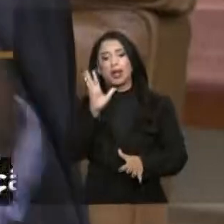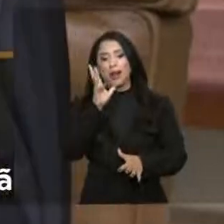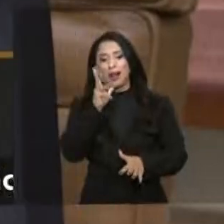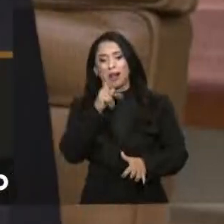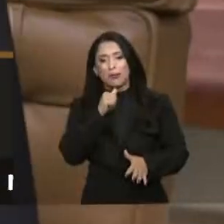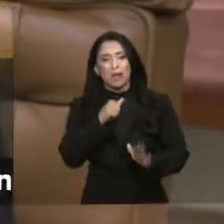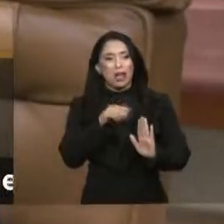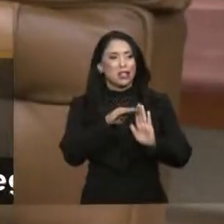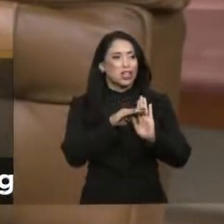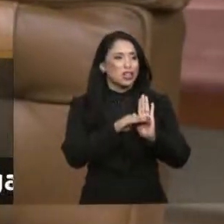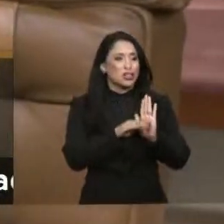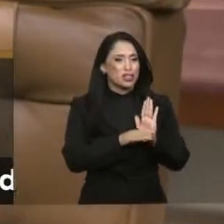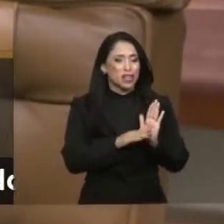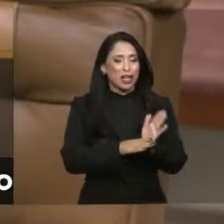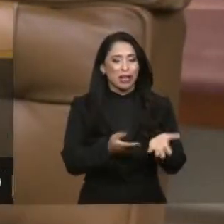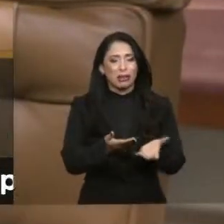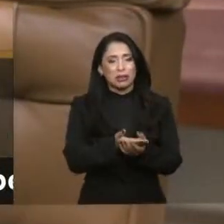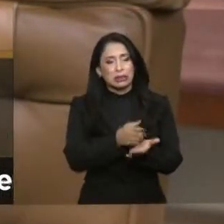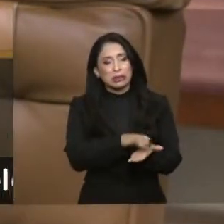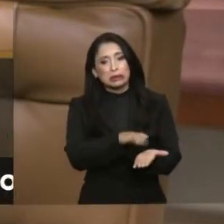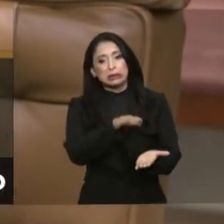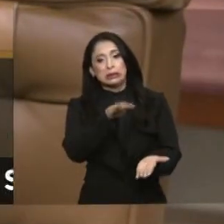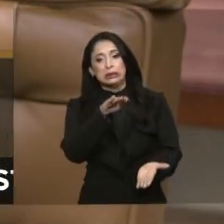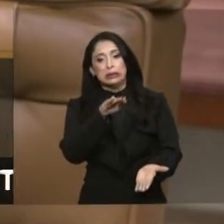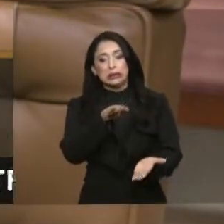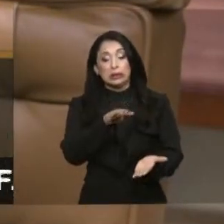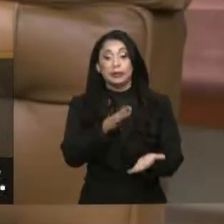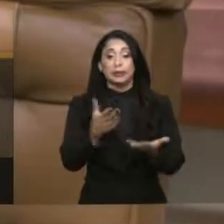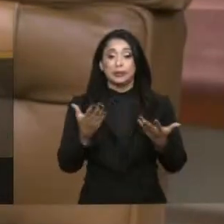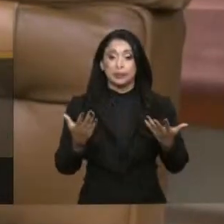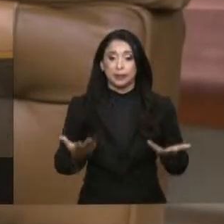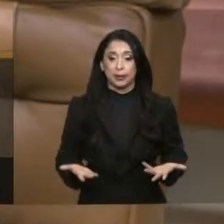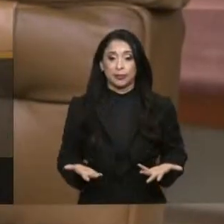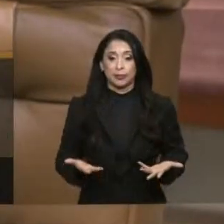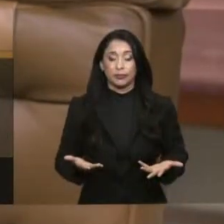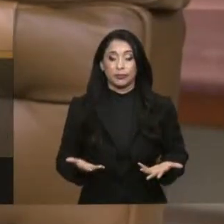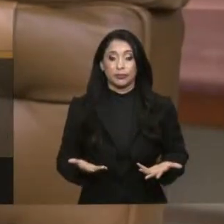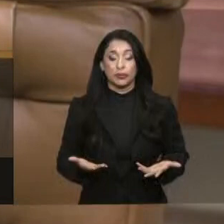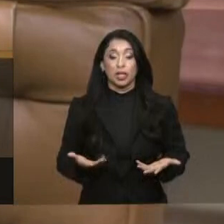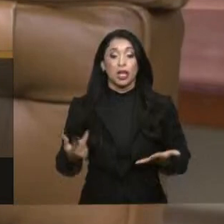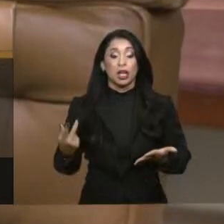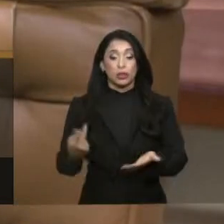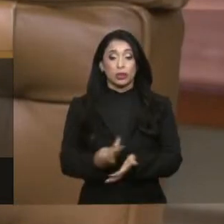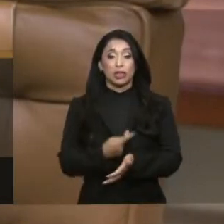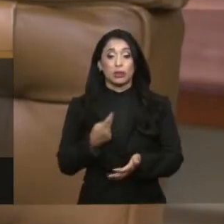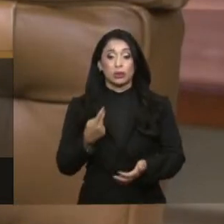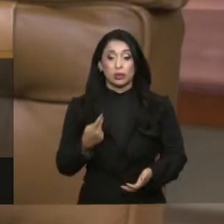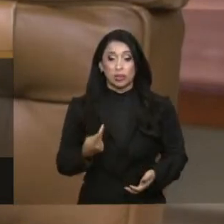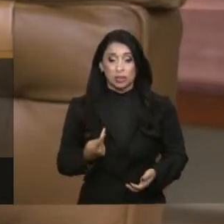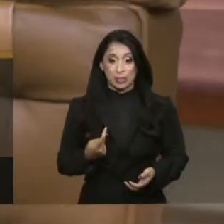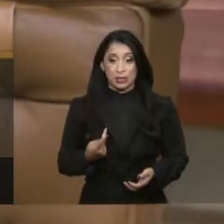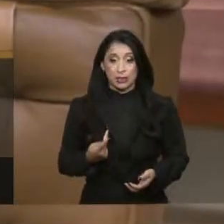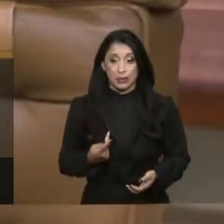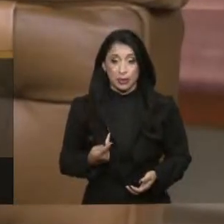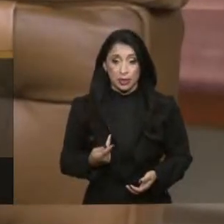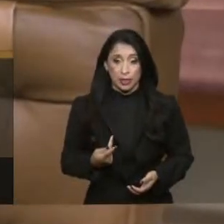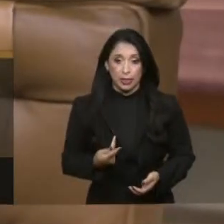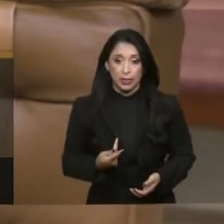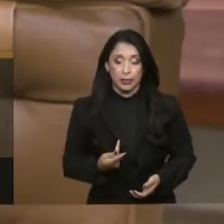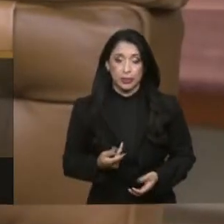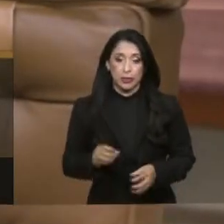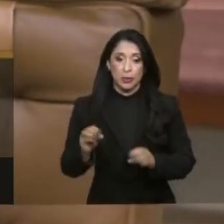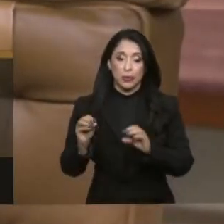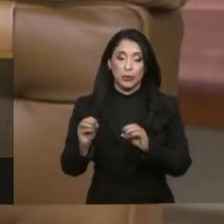da agenda e tudo o mais. E o resultado é que, com